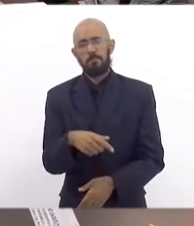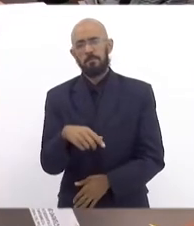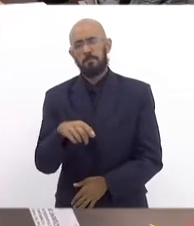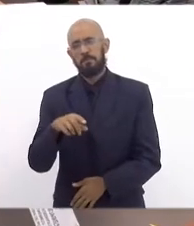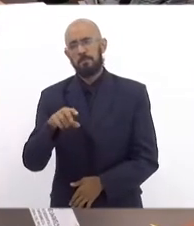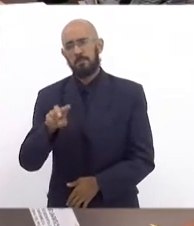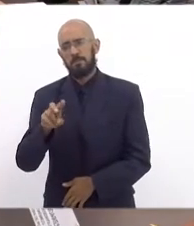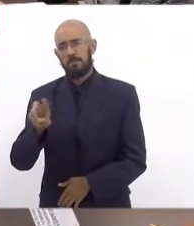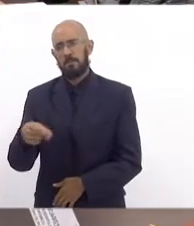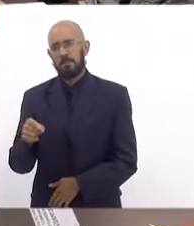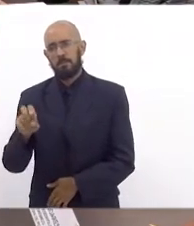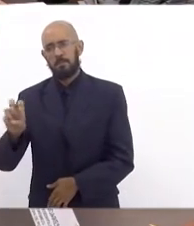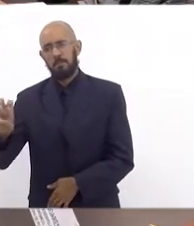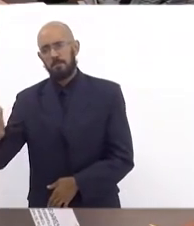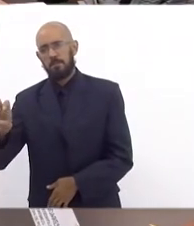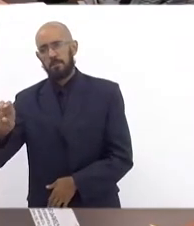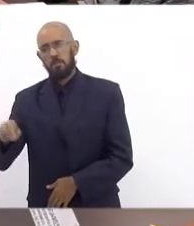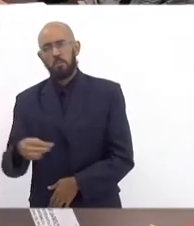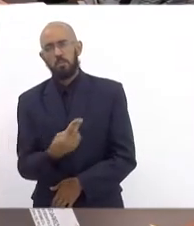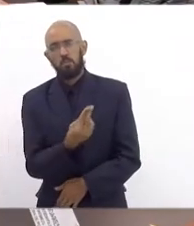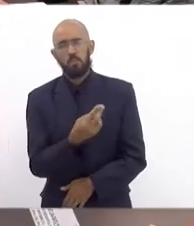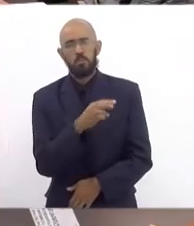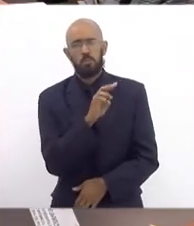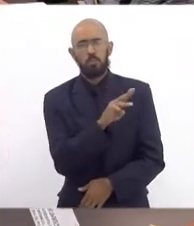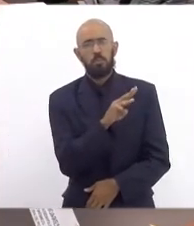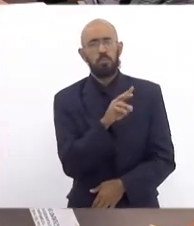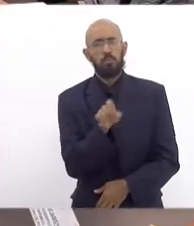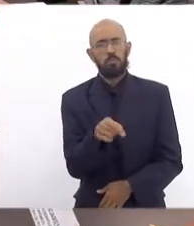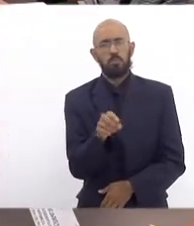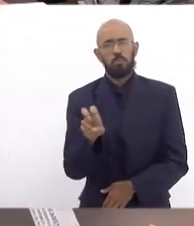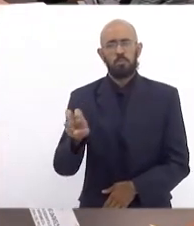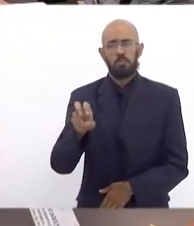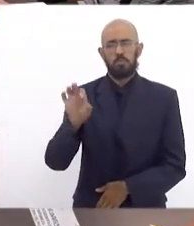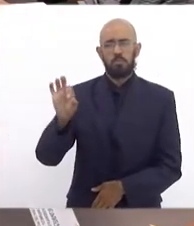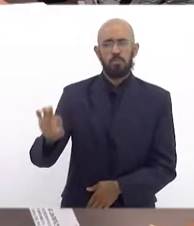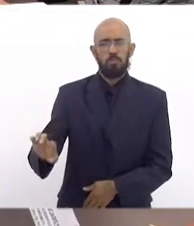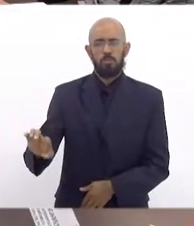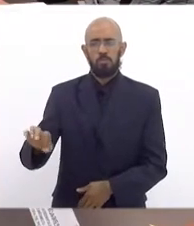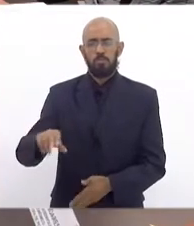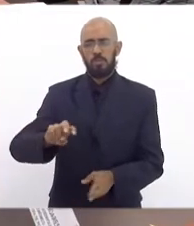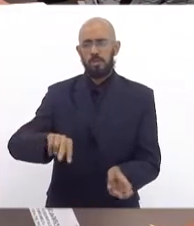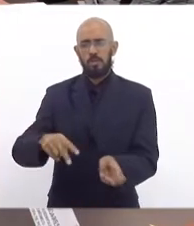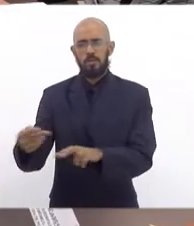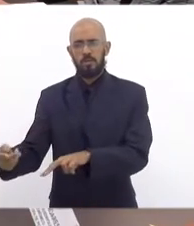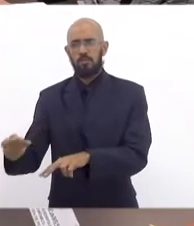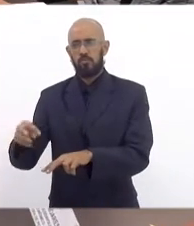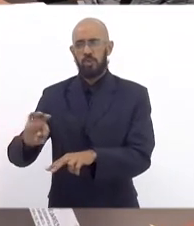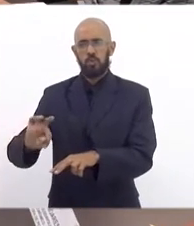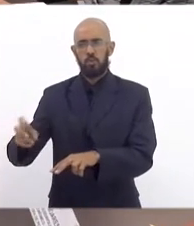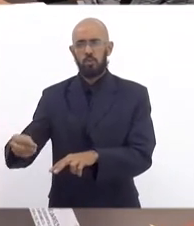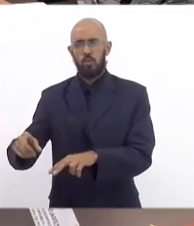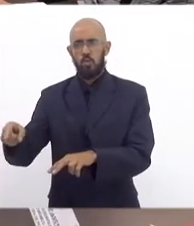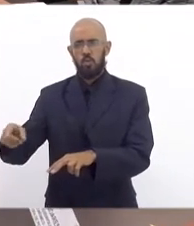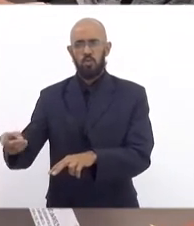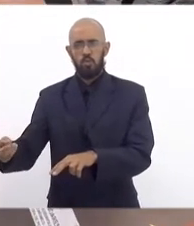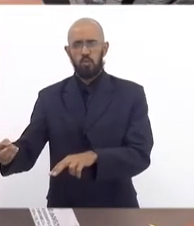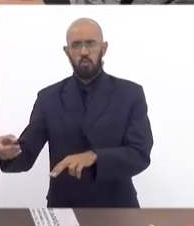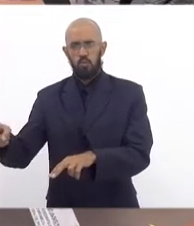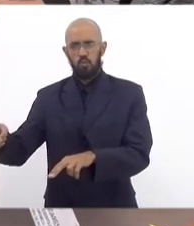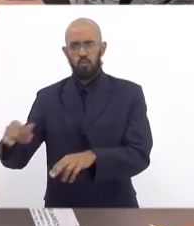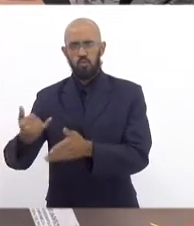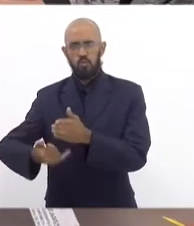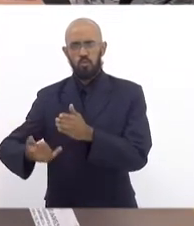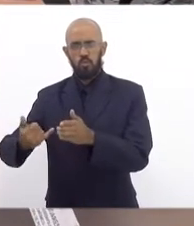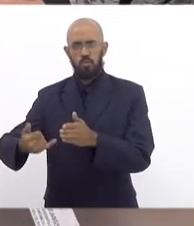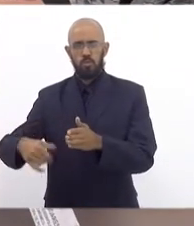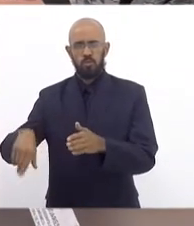meio por cento é só que ela transfere integralmente o crédito tributário Então o a parte muito boa do benefício ele não